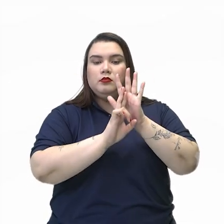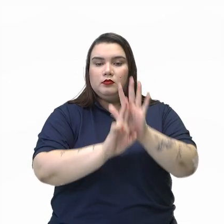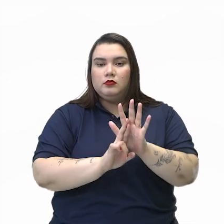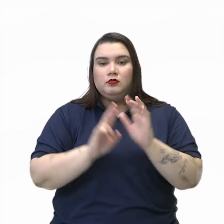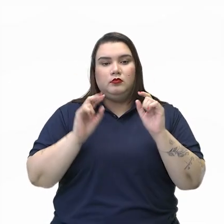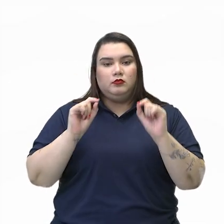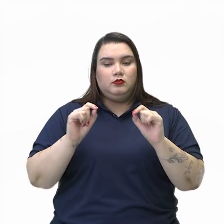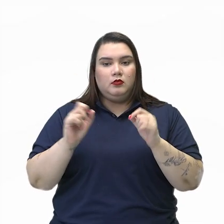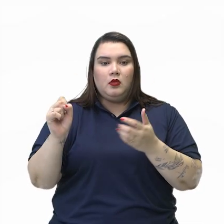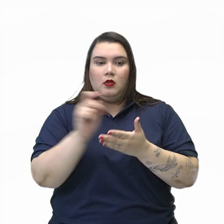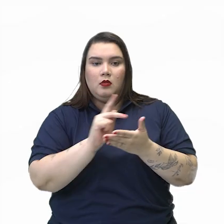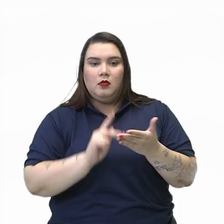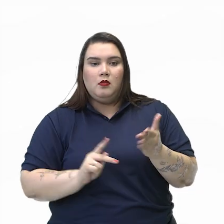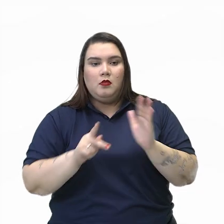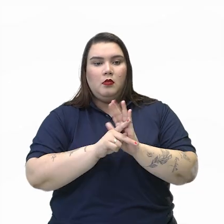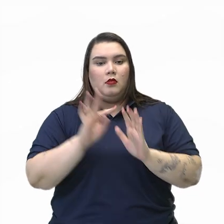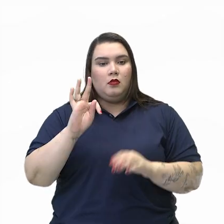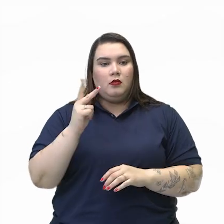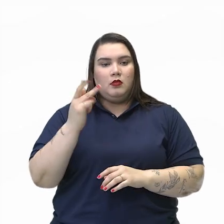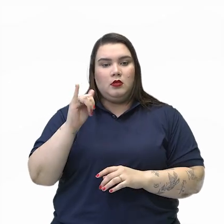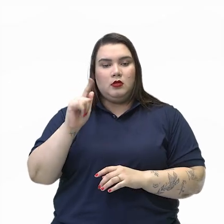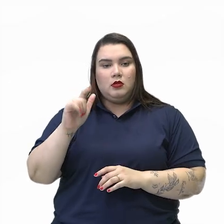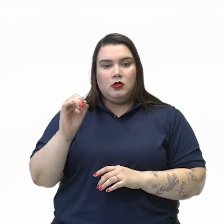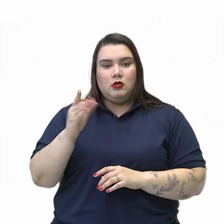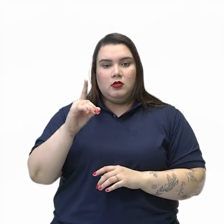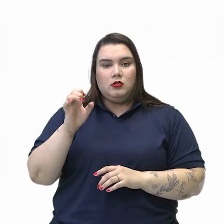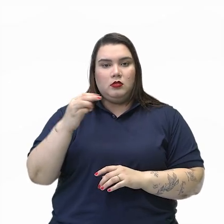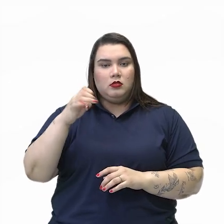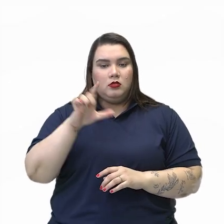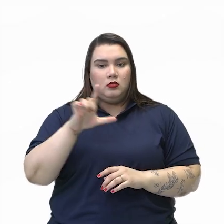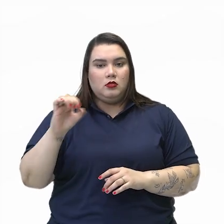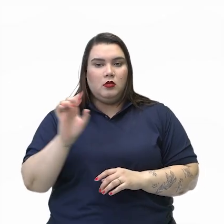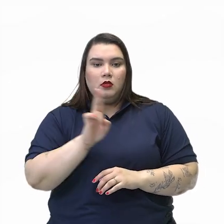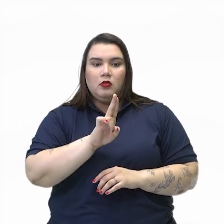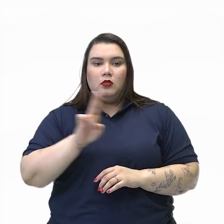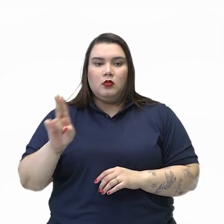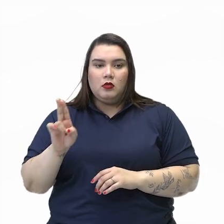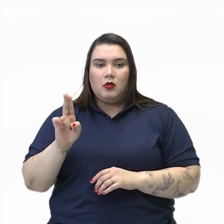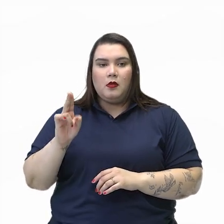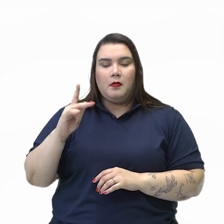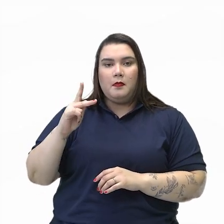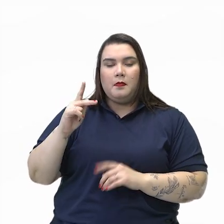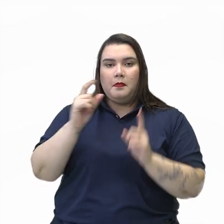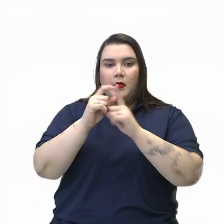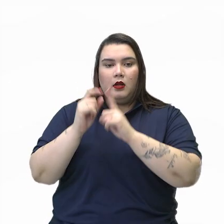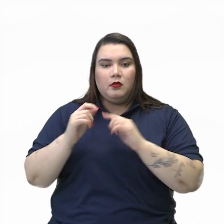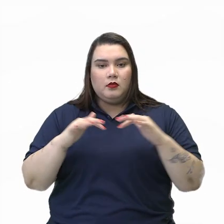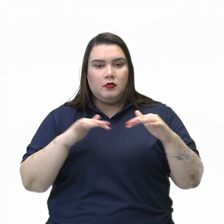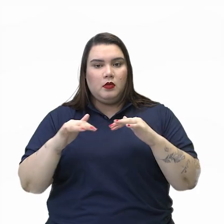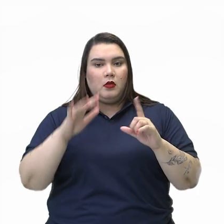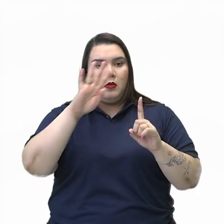a partir de um poema de Tiago de Mello. Esse poema se chama Palavras em Movimento,